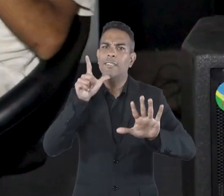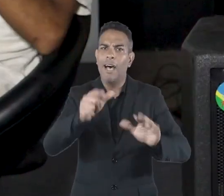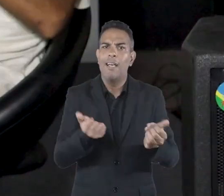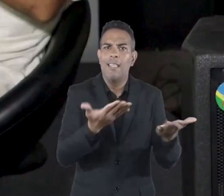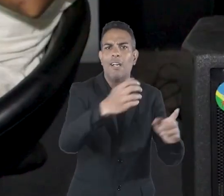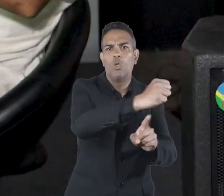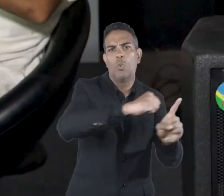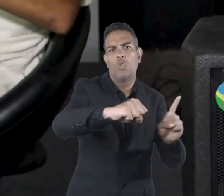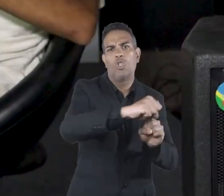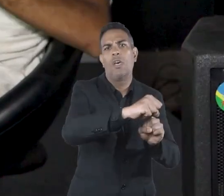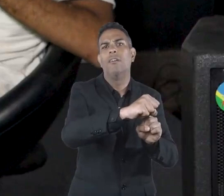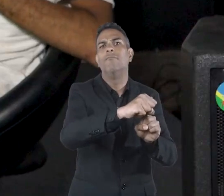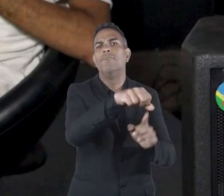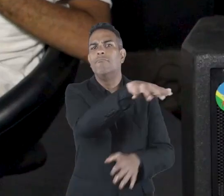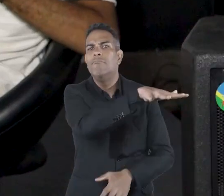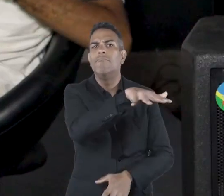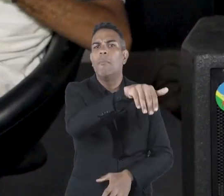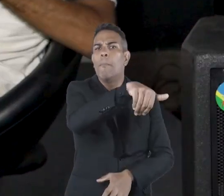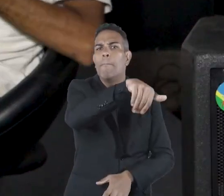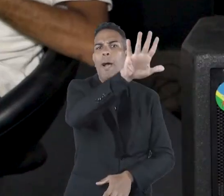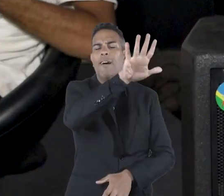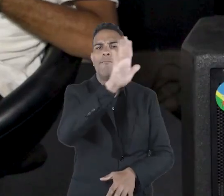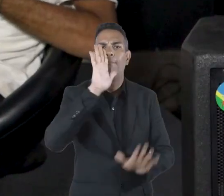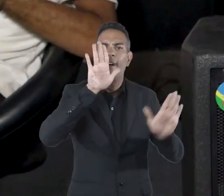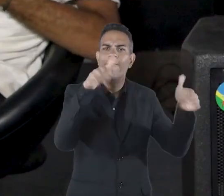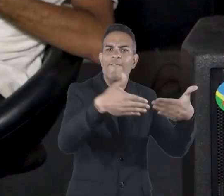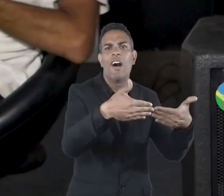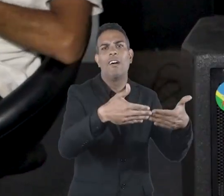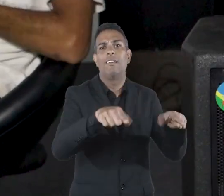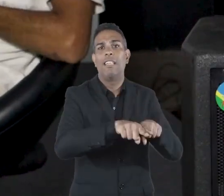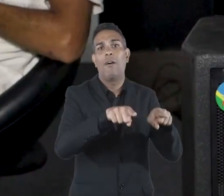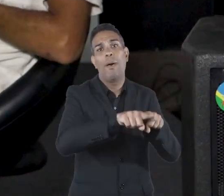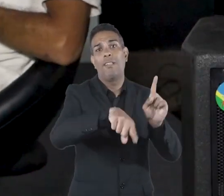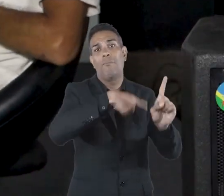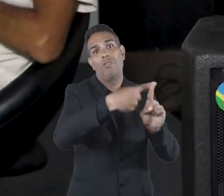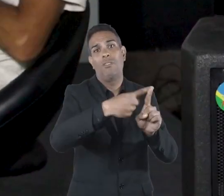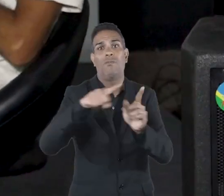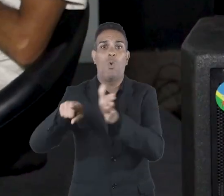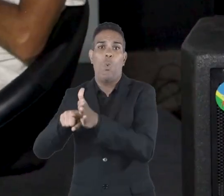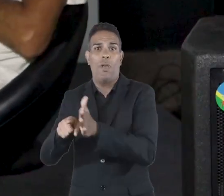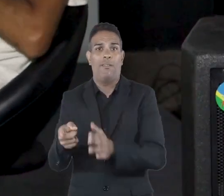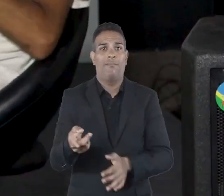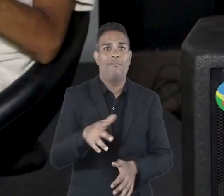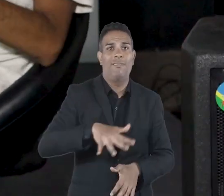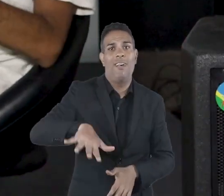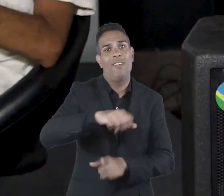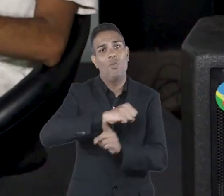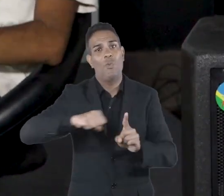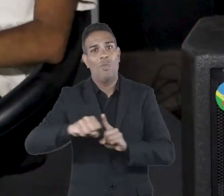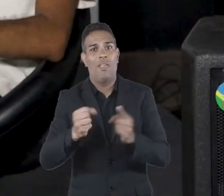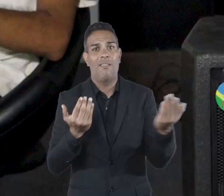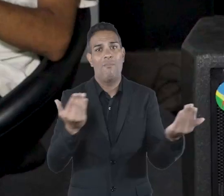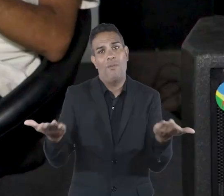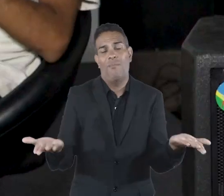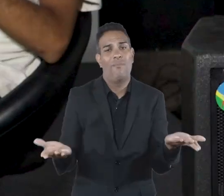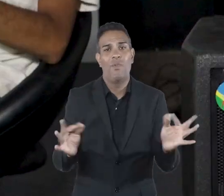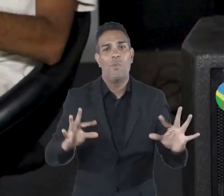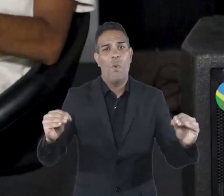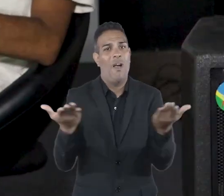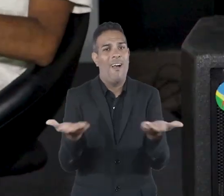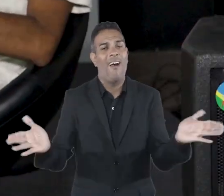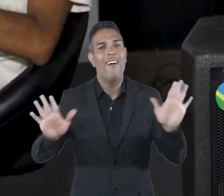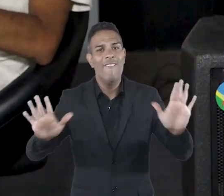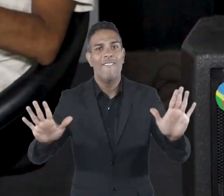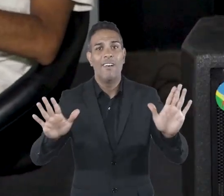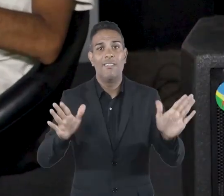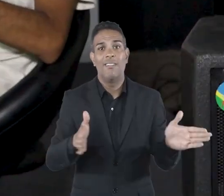posso fazer isso, posso fazer aquilo, sendo aprovado pela sociedade, porque é uma sociedade também mais fechada, que tem o lado bom e tem o lado ruim. Também sociedade